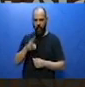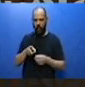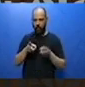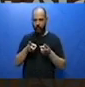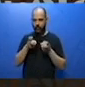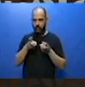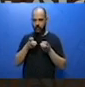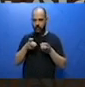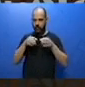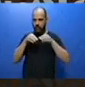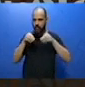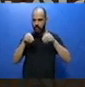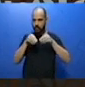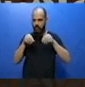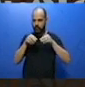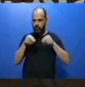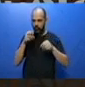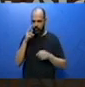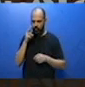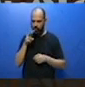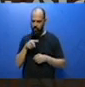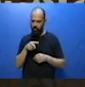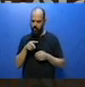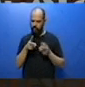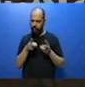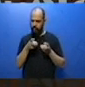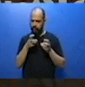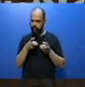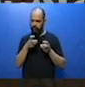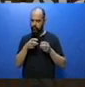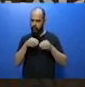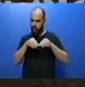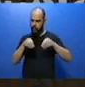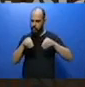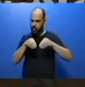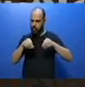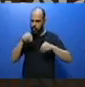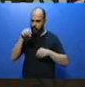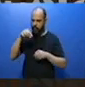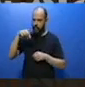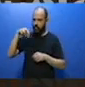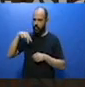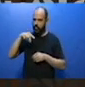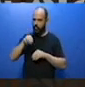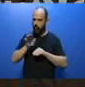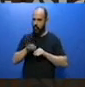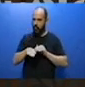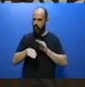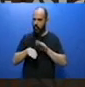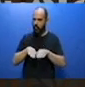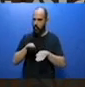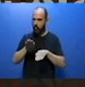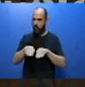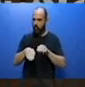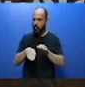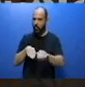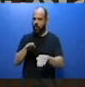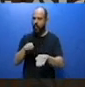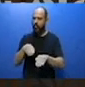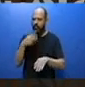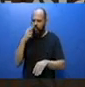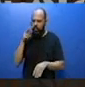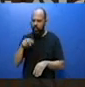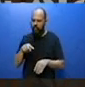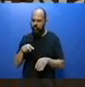tipos de solo? Começou a prestar atenção no solo que você pisa? Nas diferenças das cores?